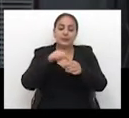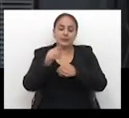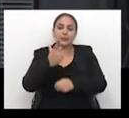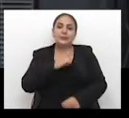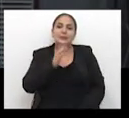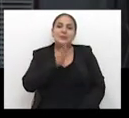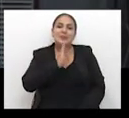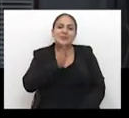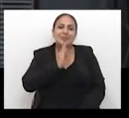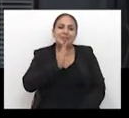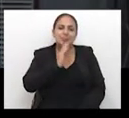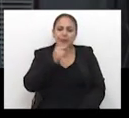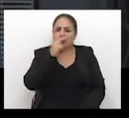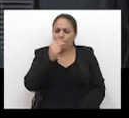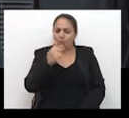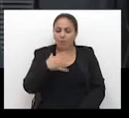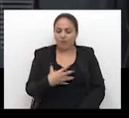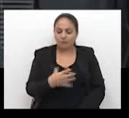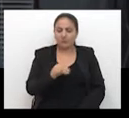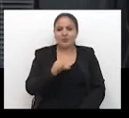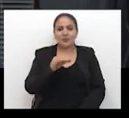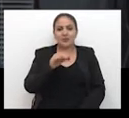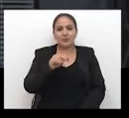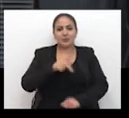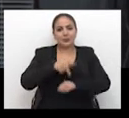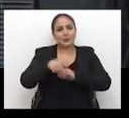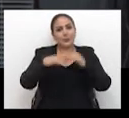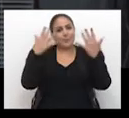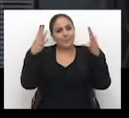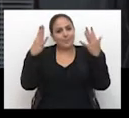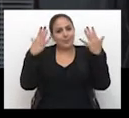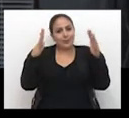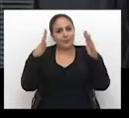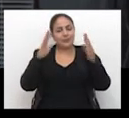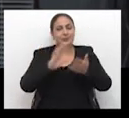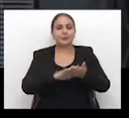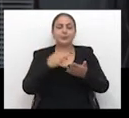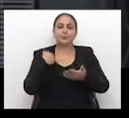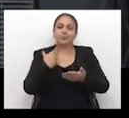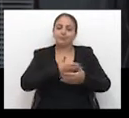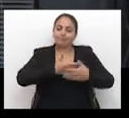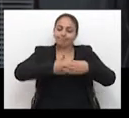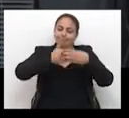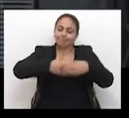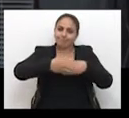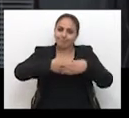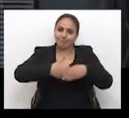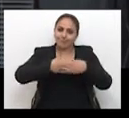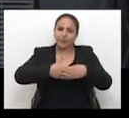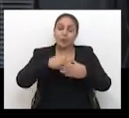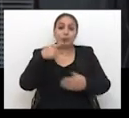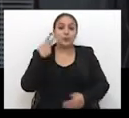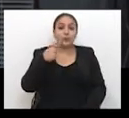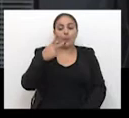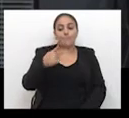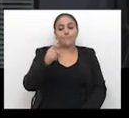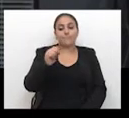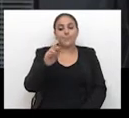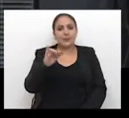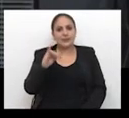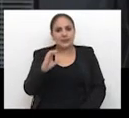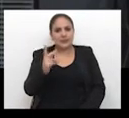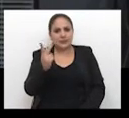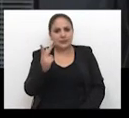cidade o reconhecimento é dele como filho de passo fundo 1 está de parabéns nosso cumprimentos ao